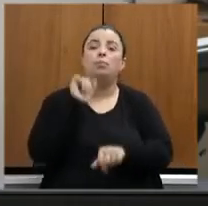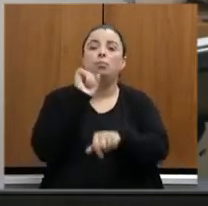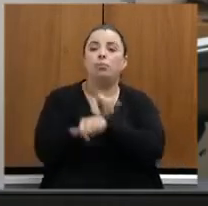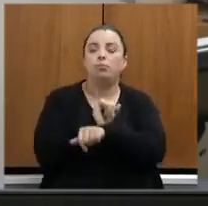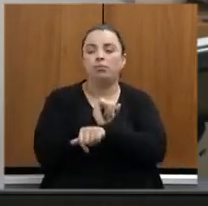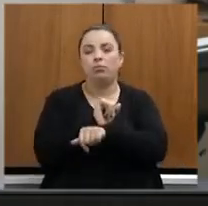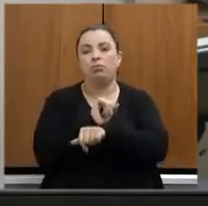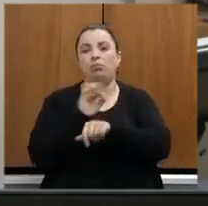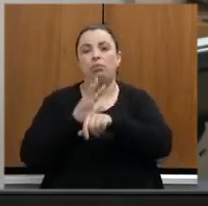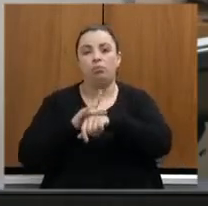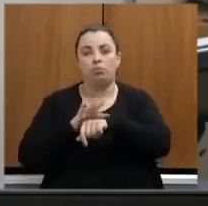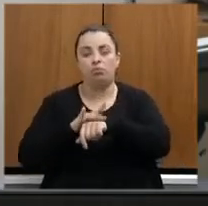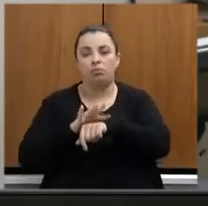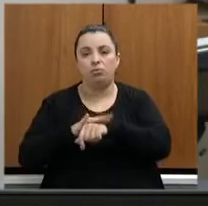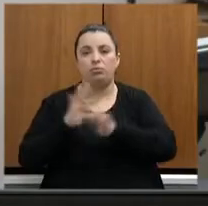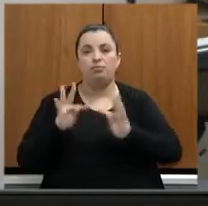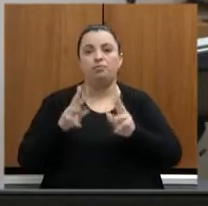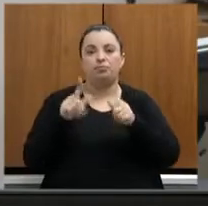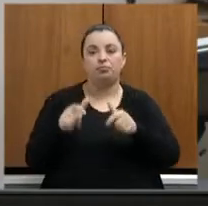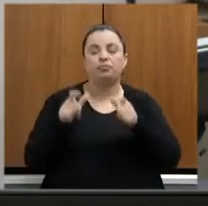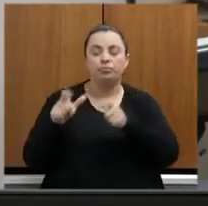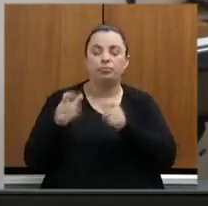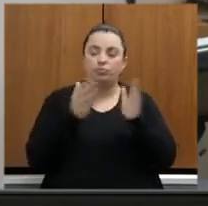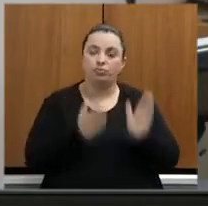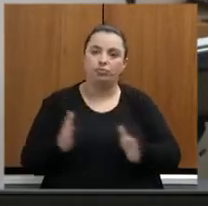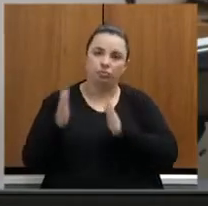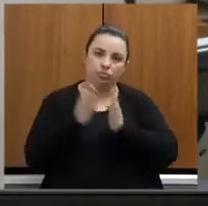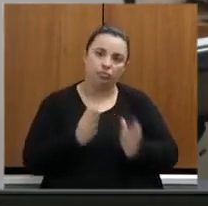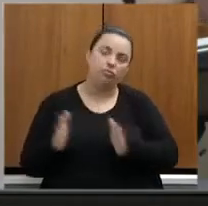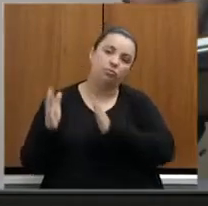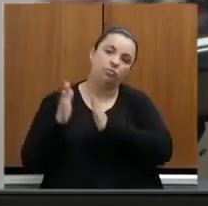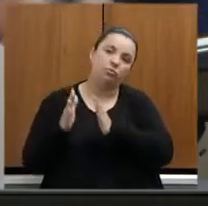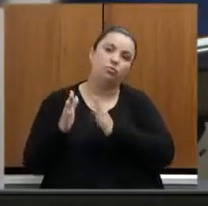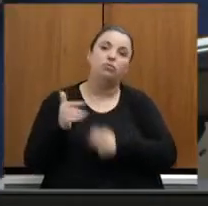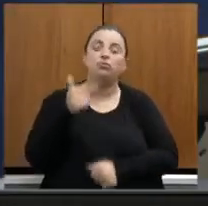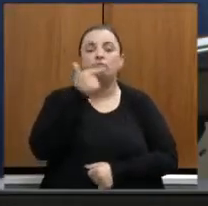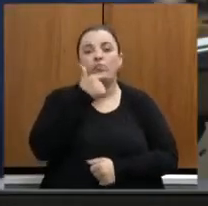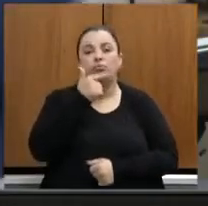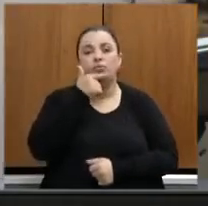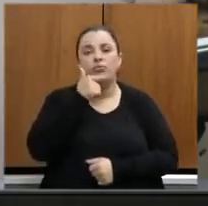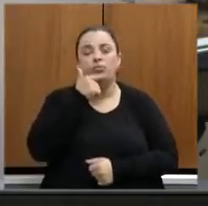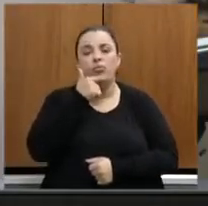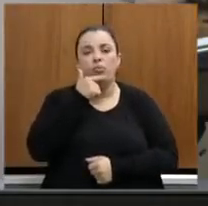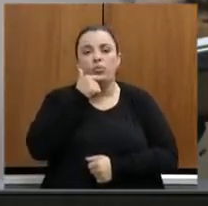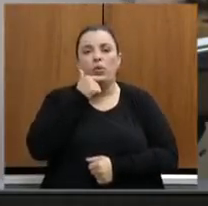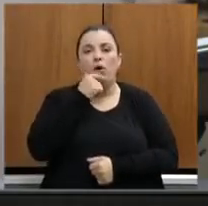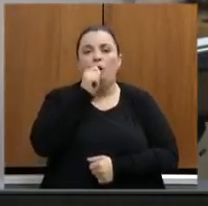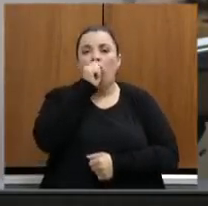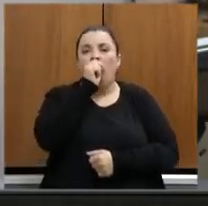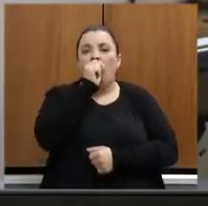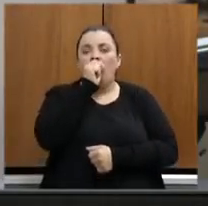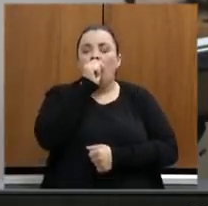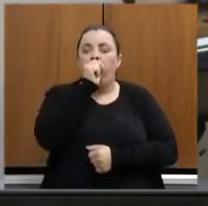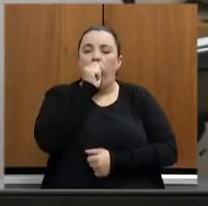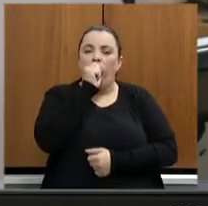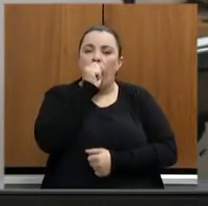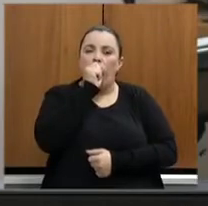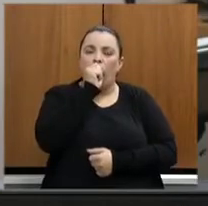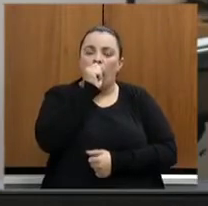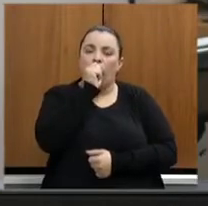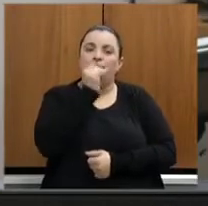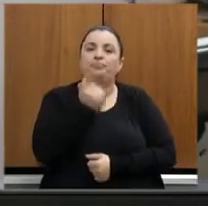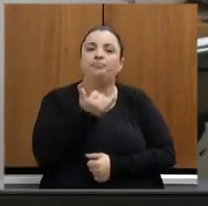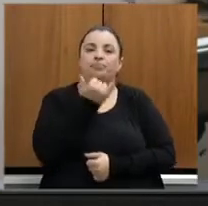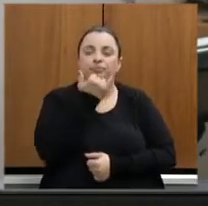de todos os estabelecimentos produtivos de produtor de queijo artesanal a partir do dia Dezessete